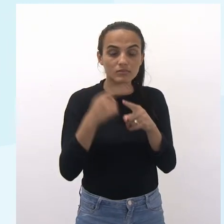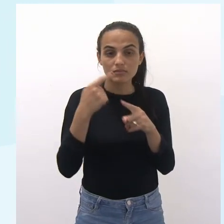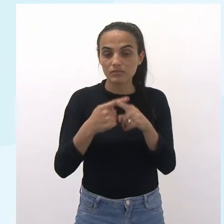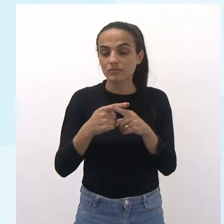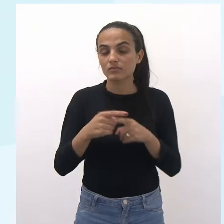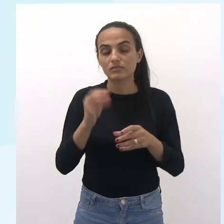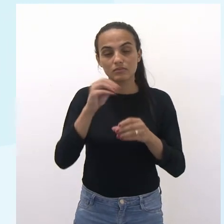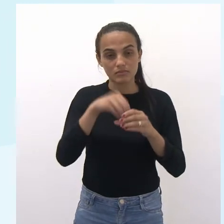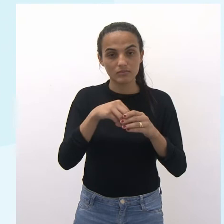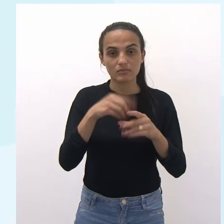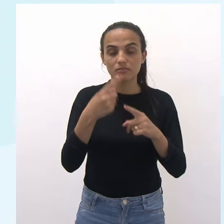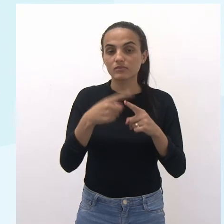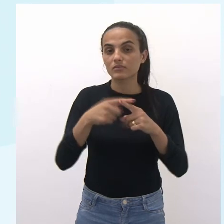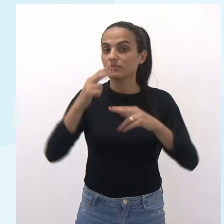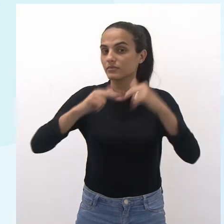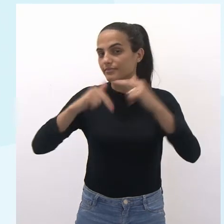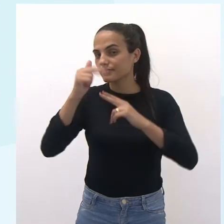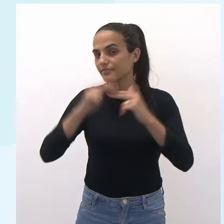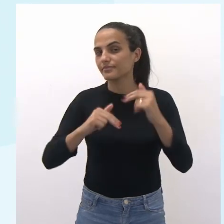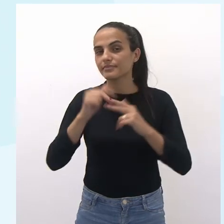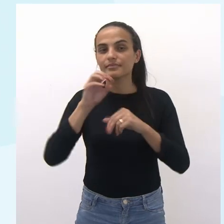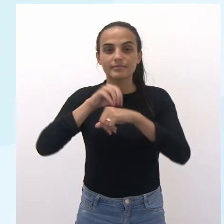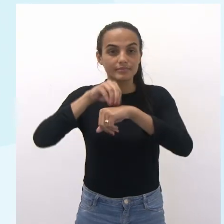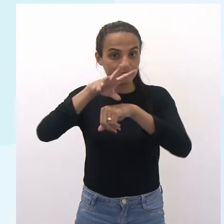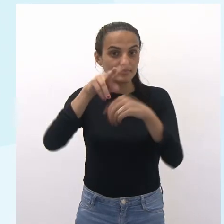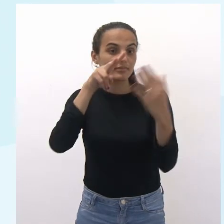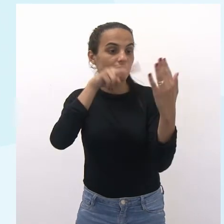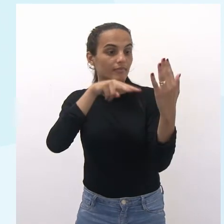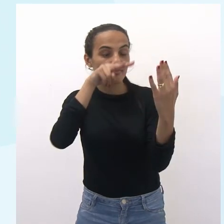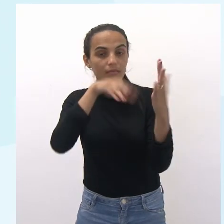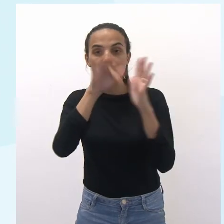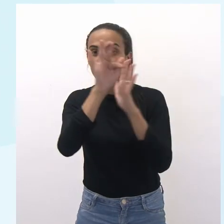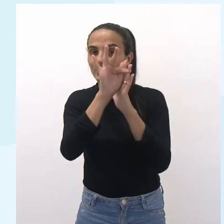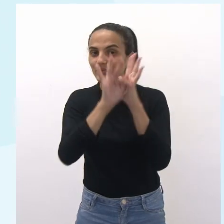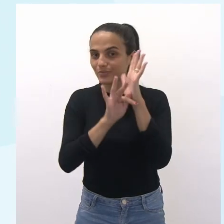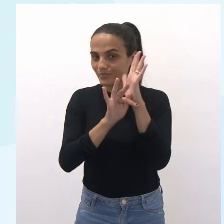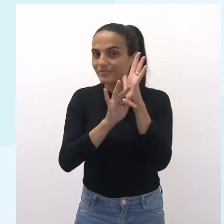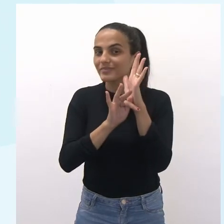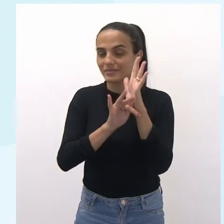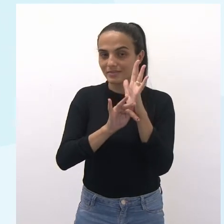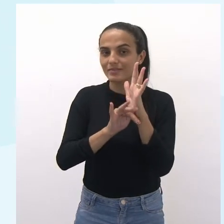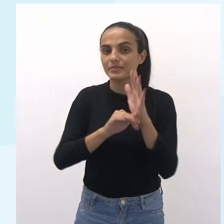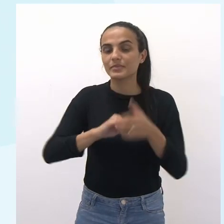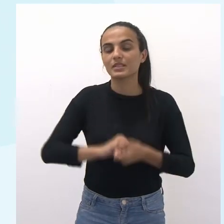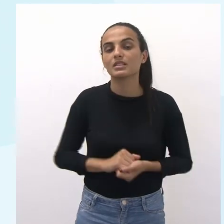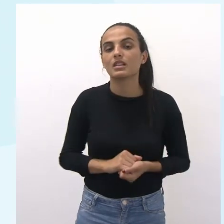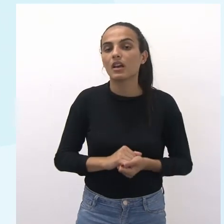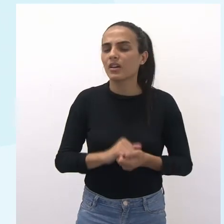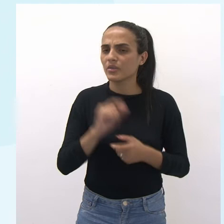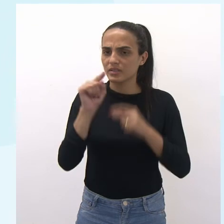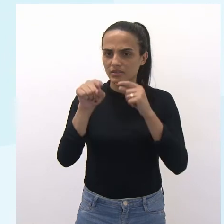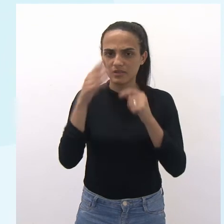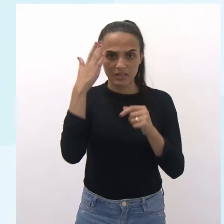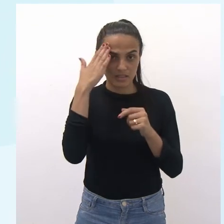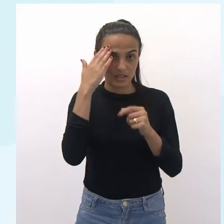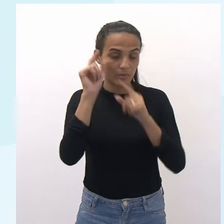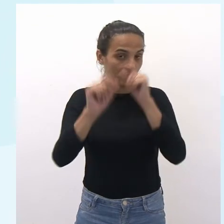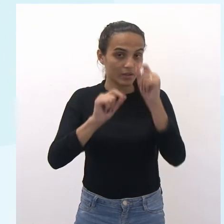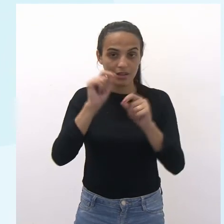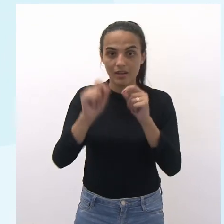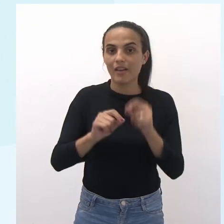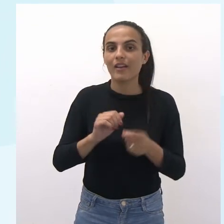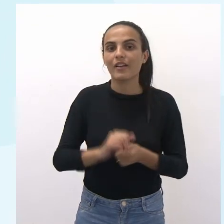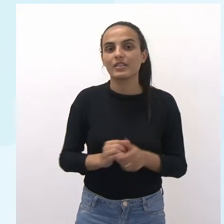Neste material é indicado a leitura de um texto sobre diáspora africana, você sabe o que é, né? Escrito